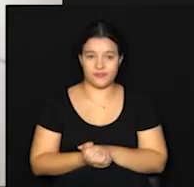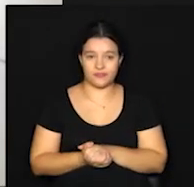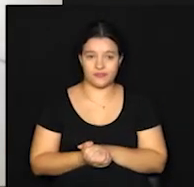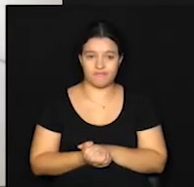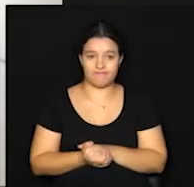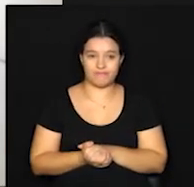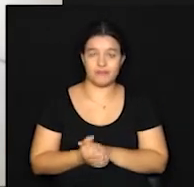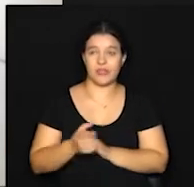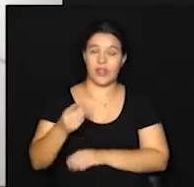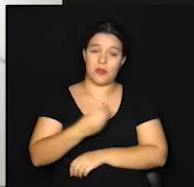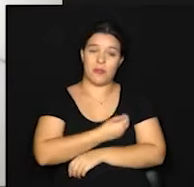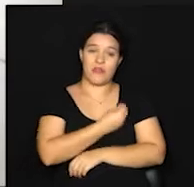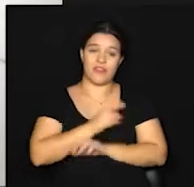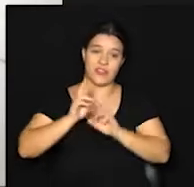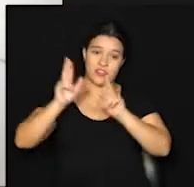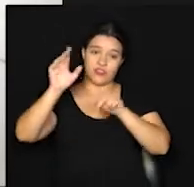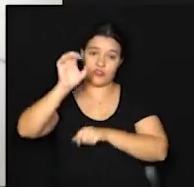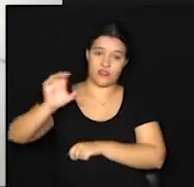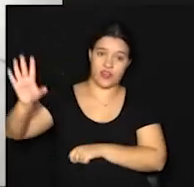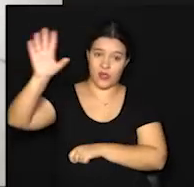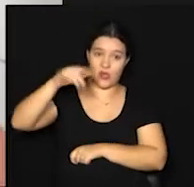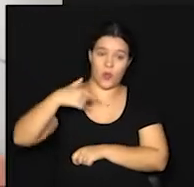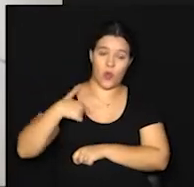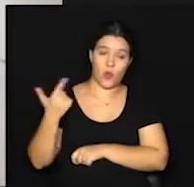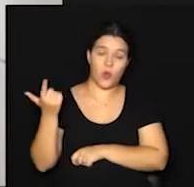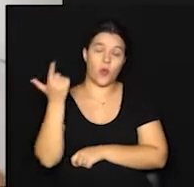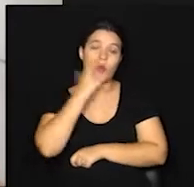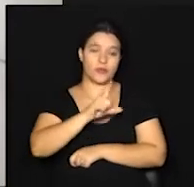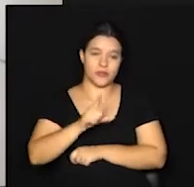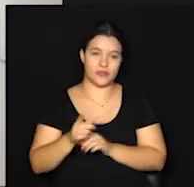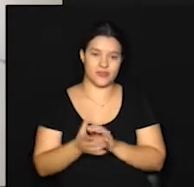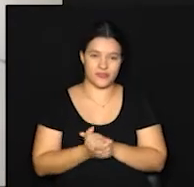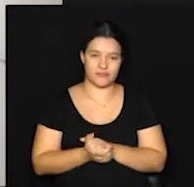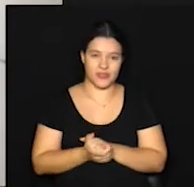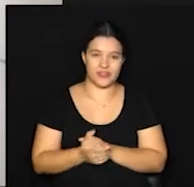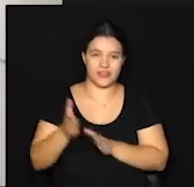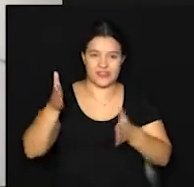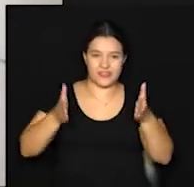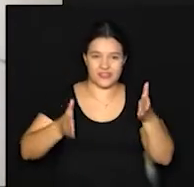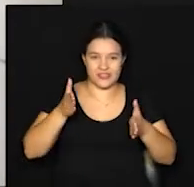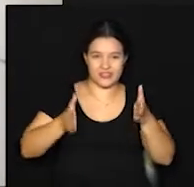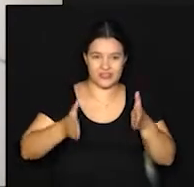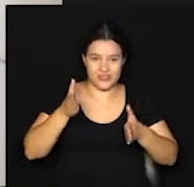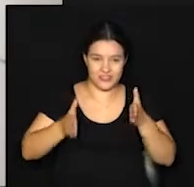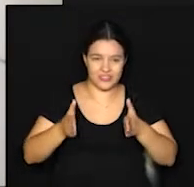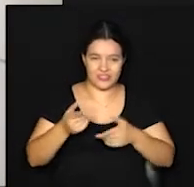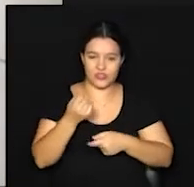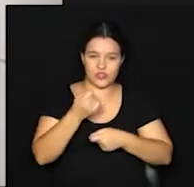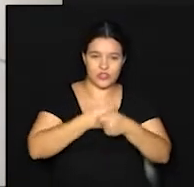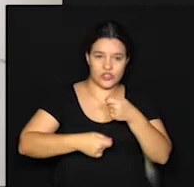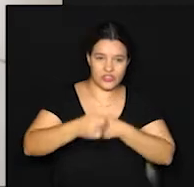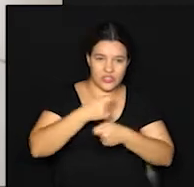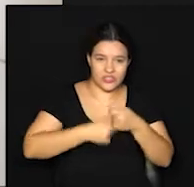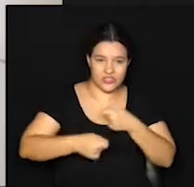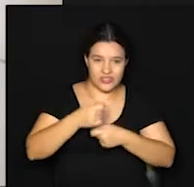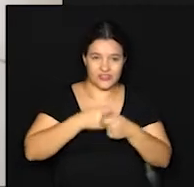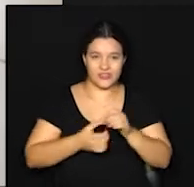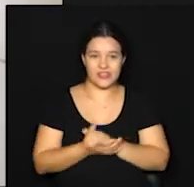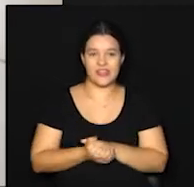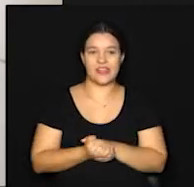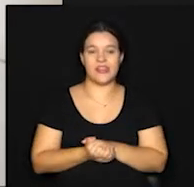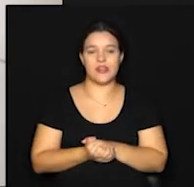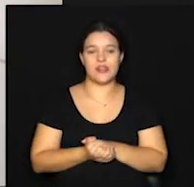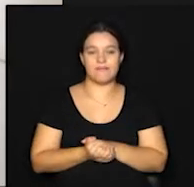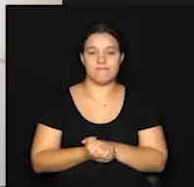outro panorama, por isso eu consegui. Mas como naquela época, assim, tirando a questão financeira, que eu já estou explicando como é que